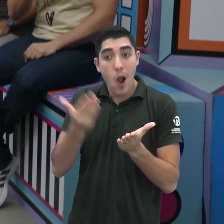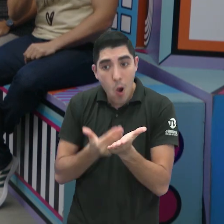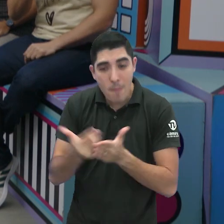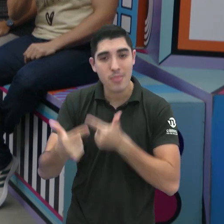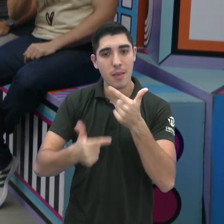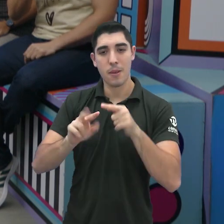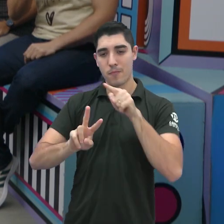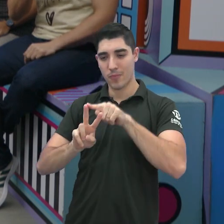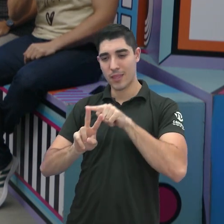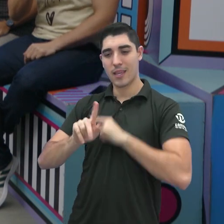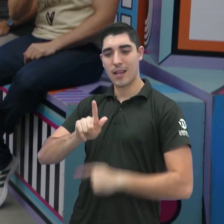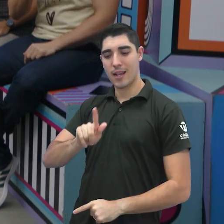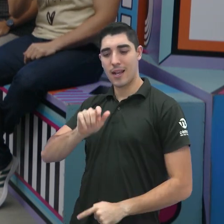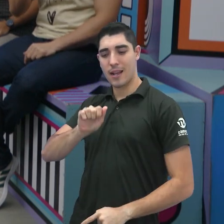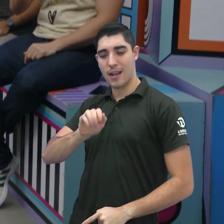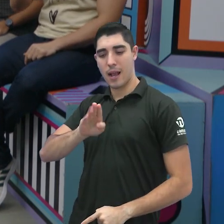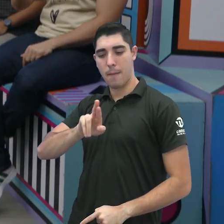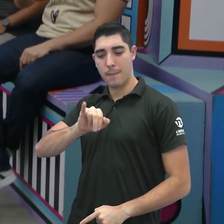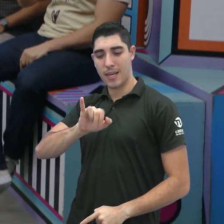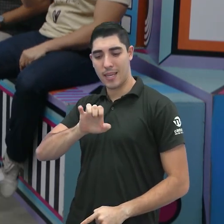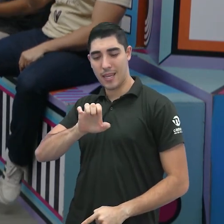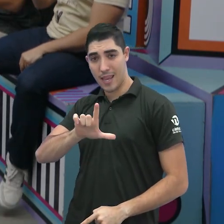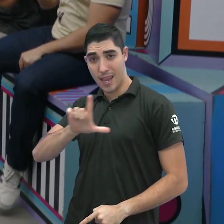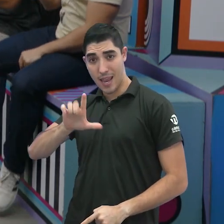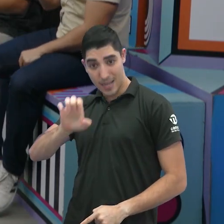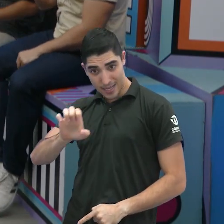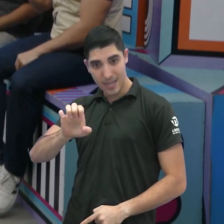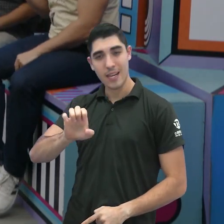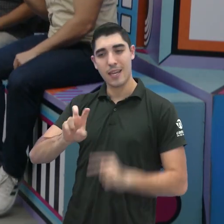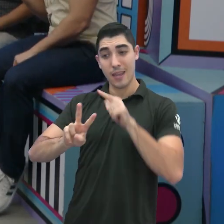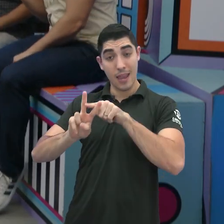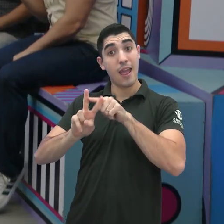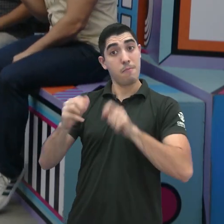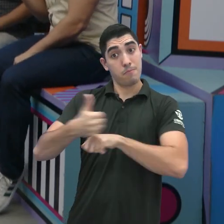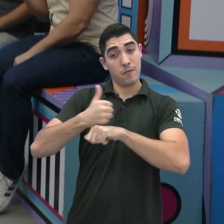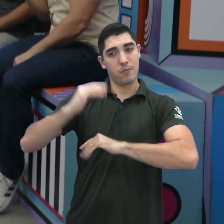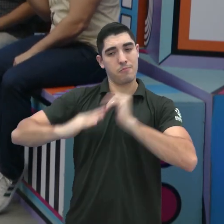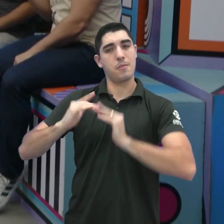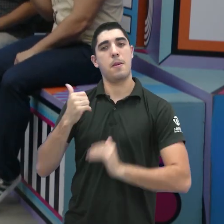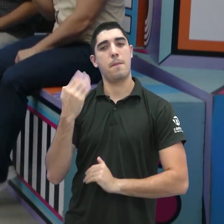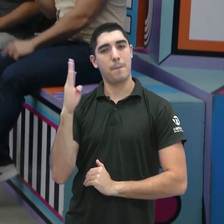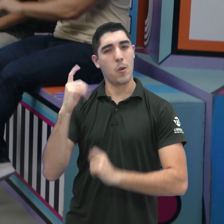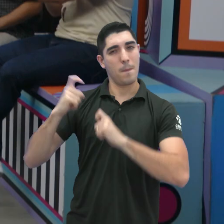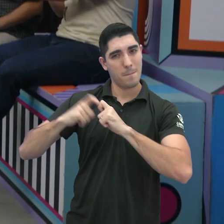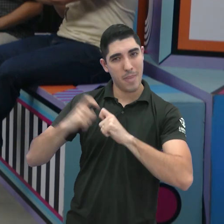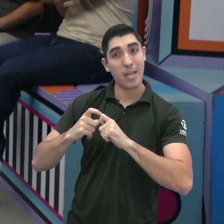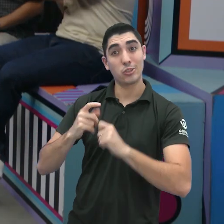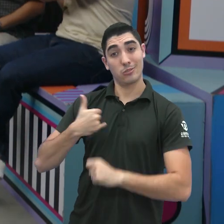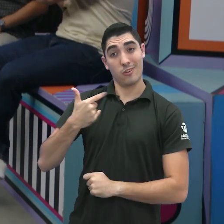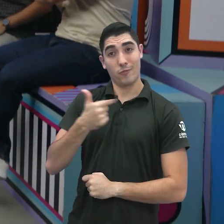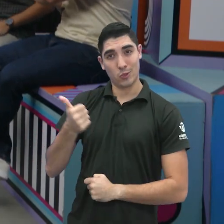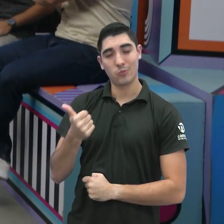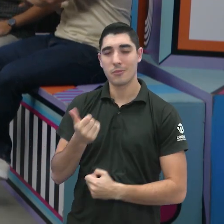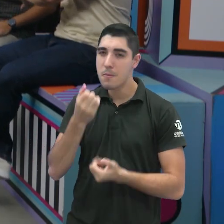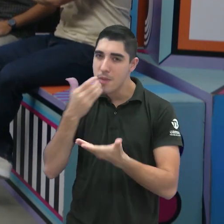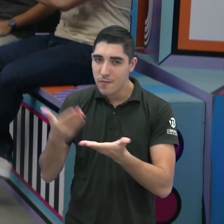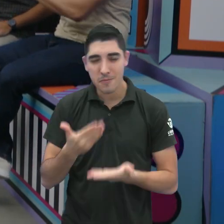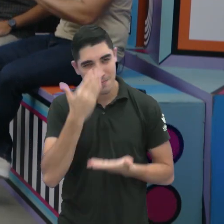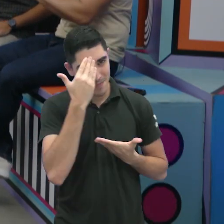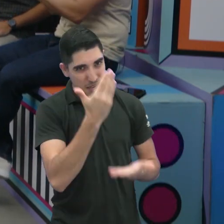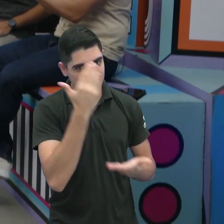a biomédica Gabriele Xavier, de 21 anos. Bem-vindas ao Tá Ligado. Obrigada. Que, inclusive,